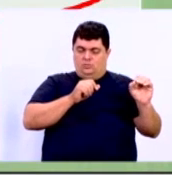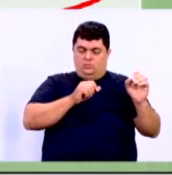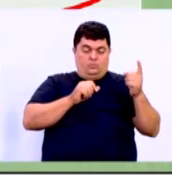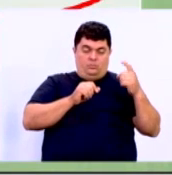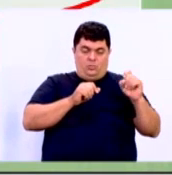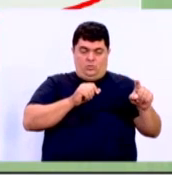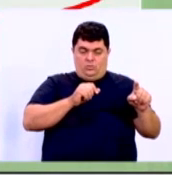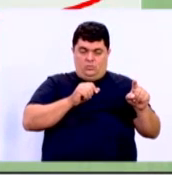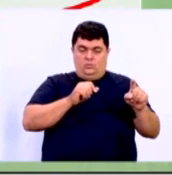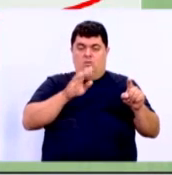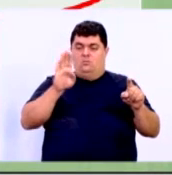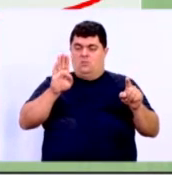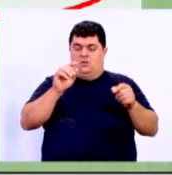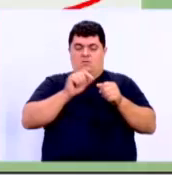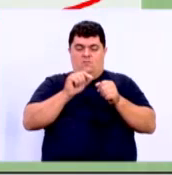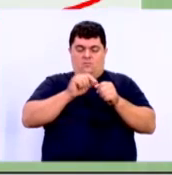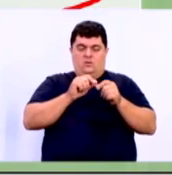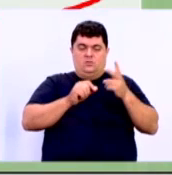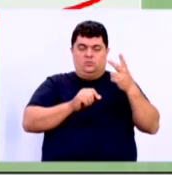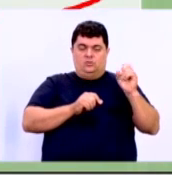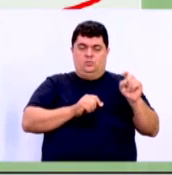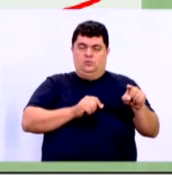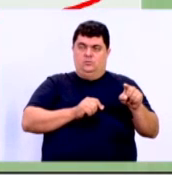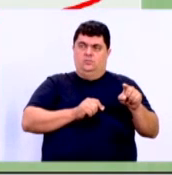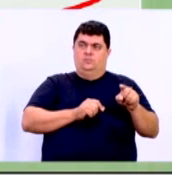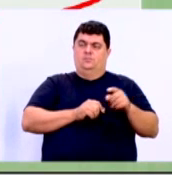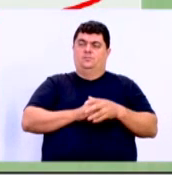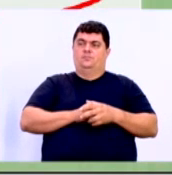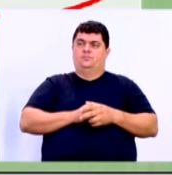enquanto B produzia 2.000, né?